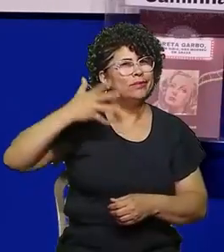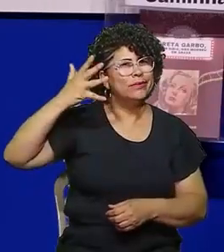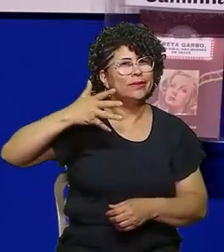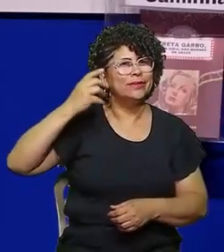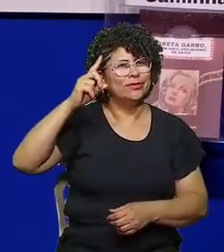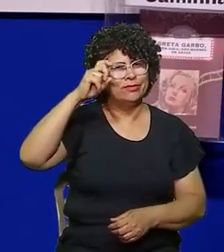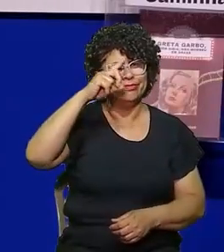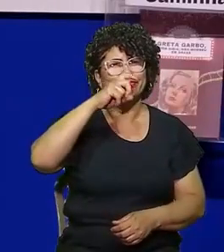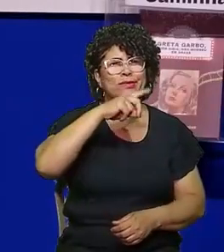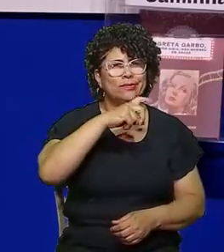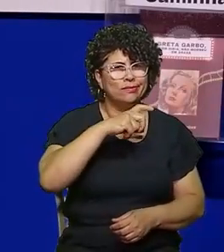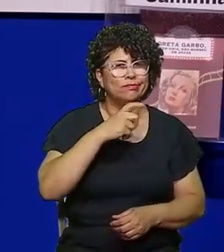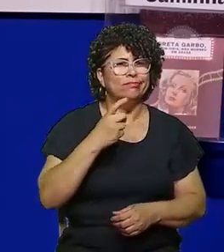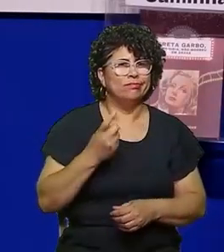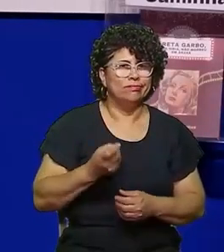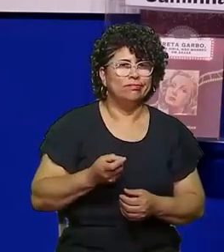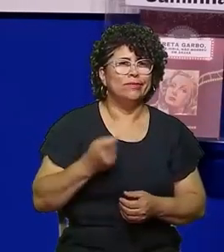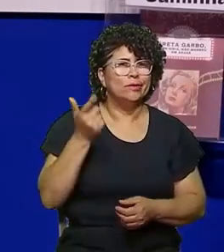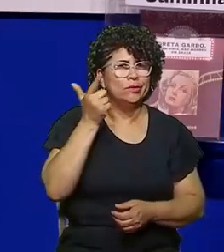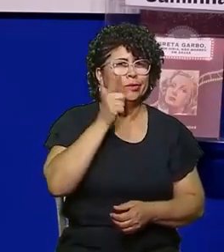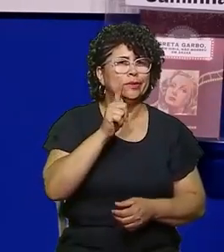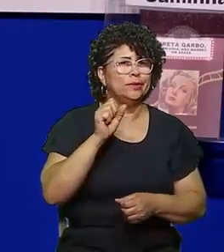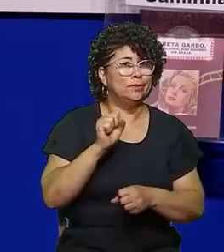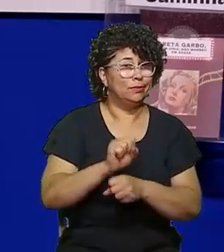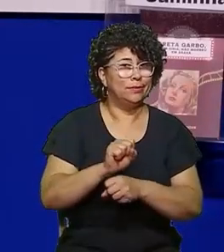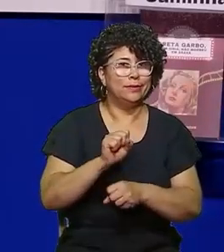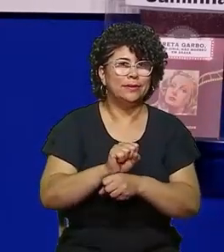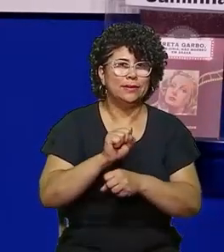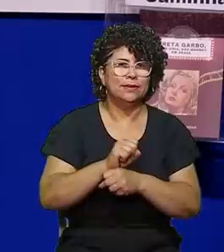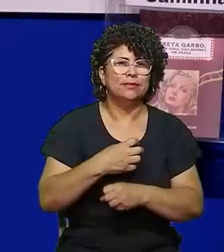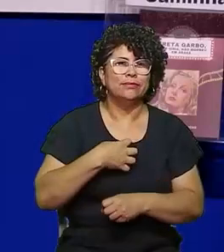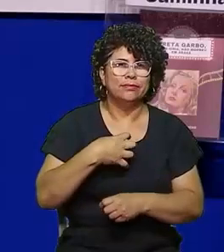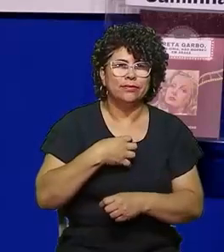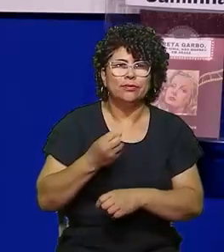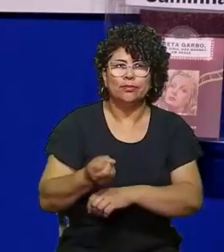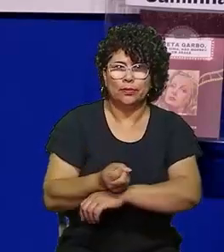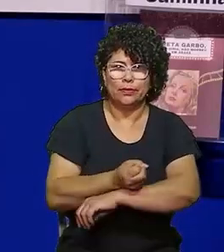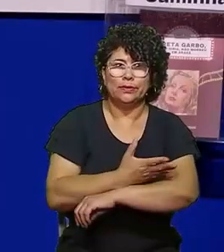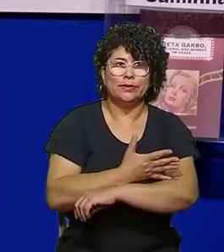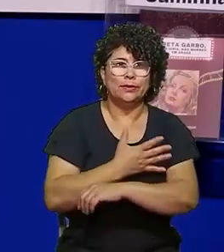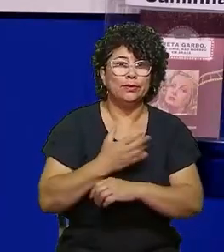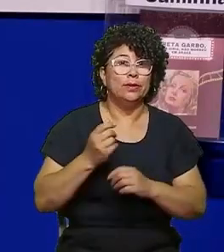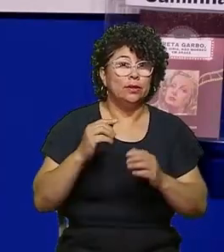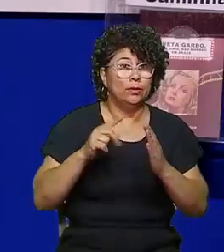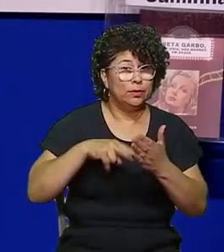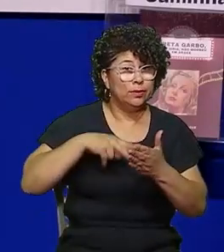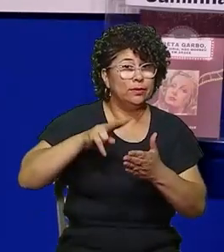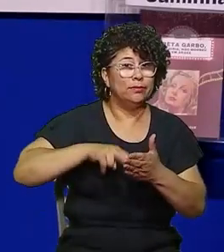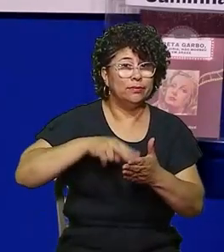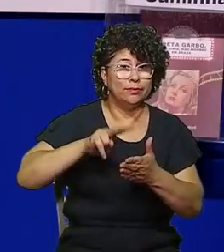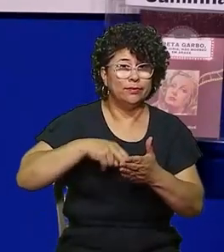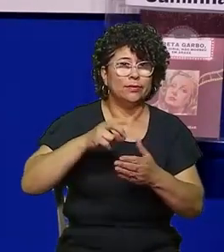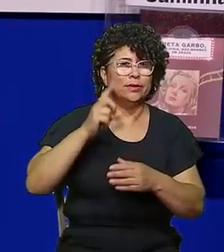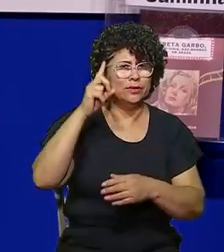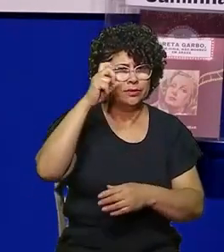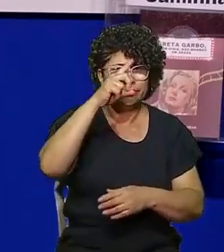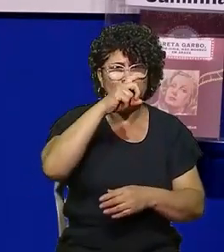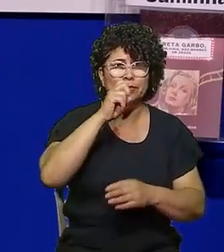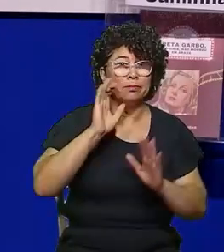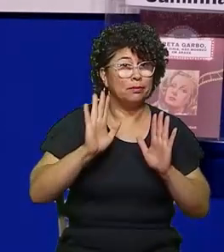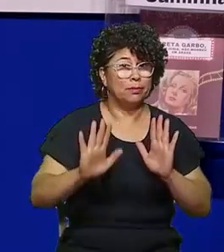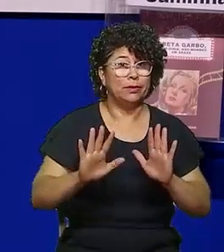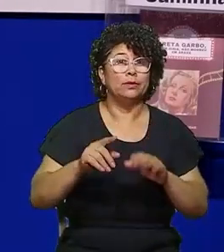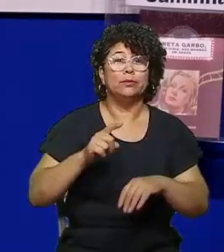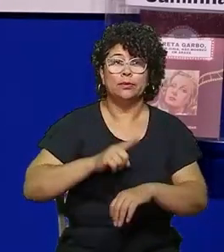aqui. Eu vou ler um poema aparentemente difícil, mas ao mesmo tempo é um poema muito profundo,